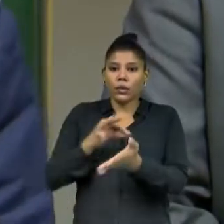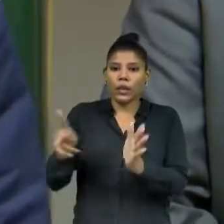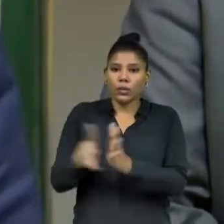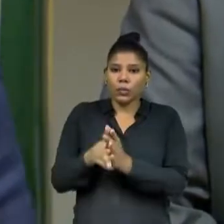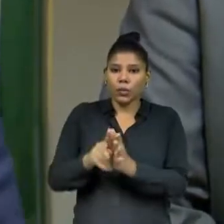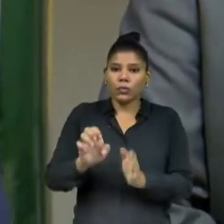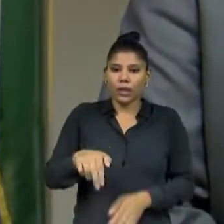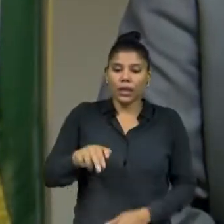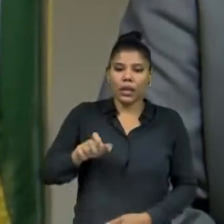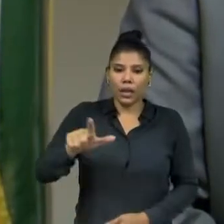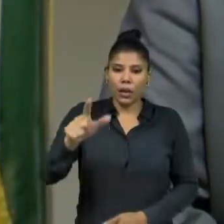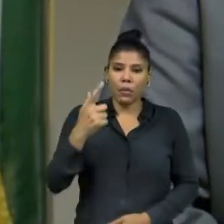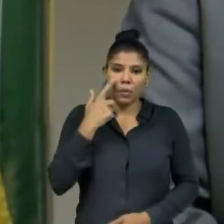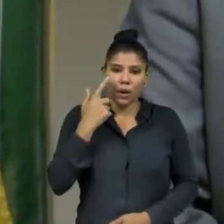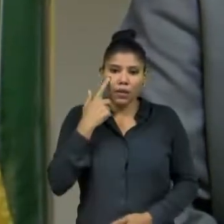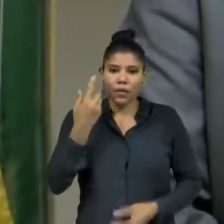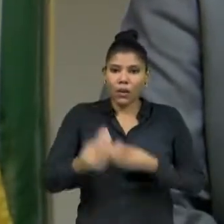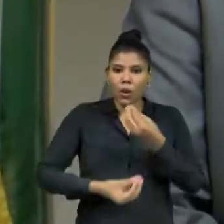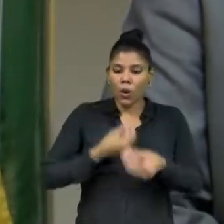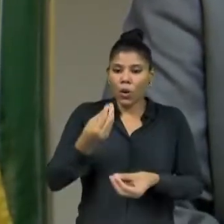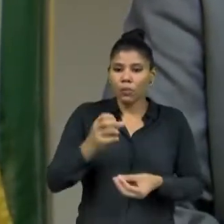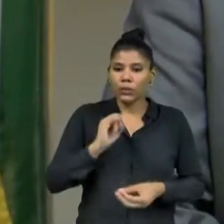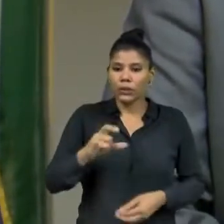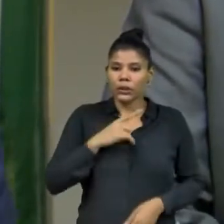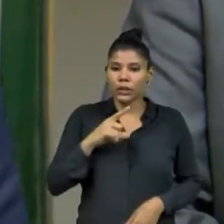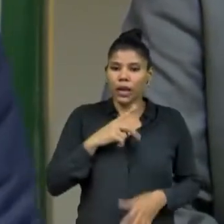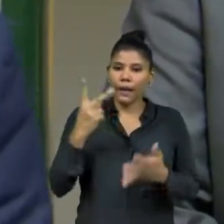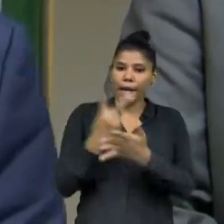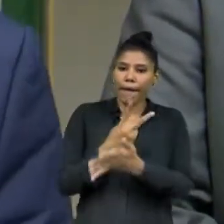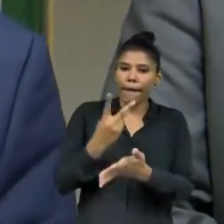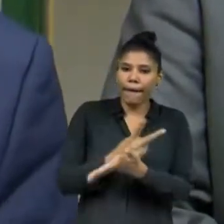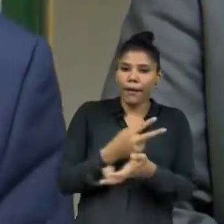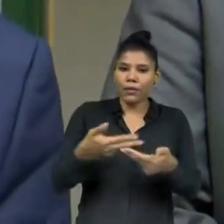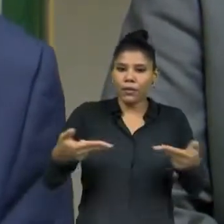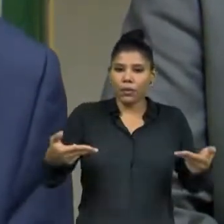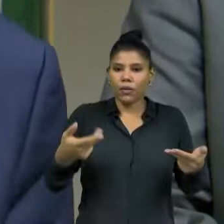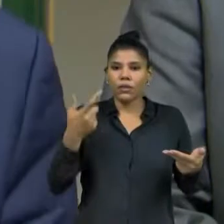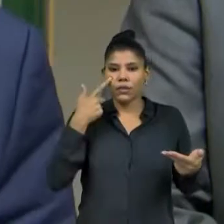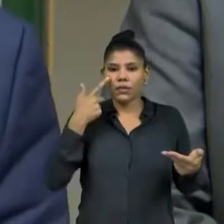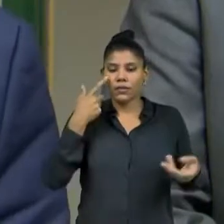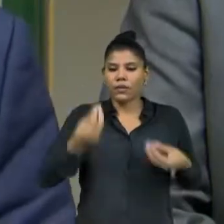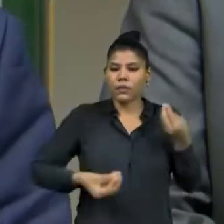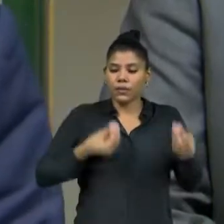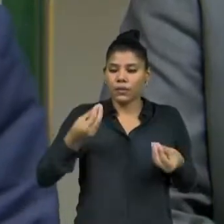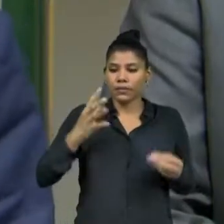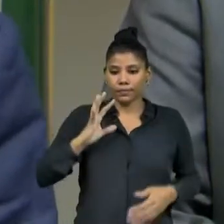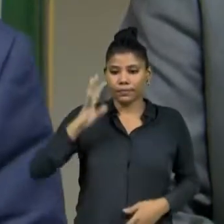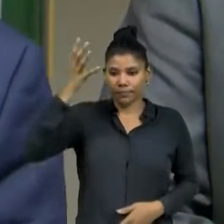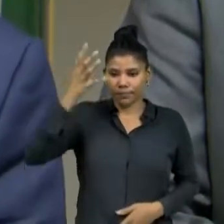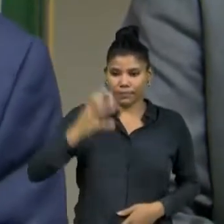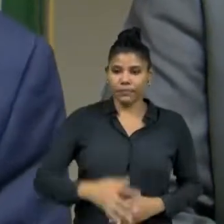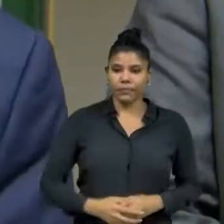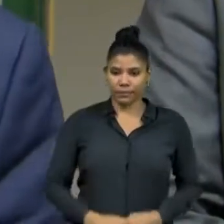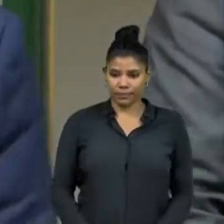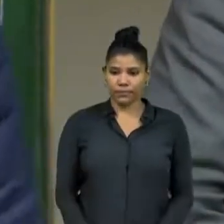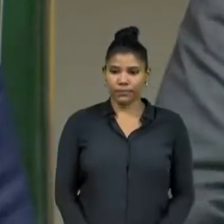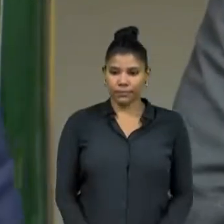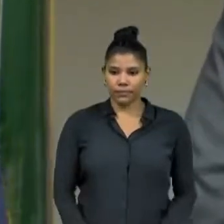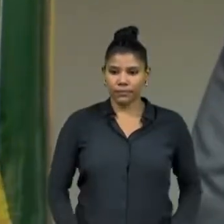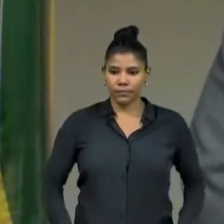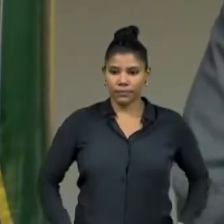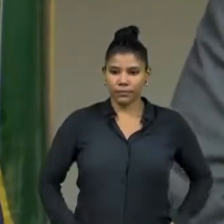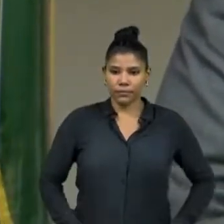ali possíveis irregularidades e cobrar da Enel essas irregularidades sejam, até então aí, que a gente está ouvindo ainda, que não